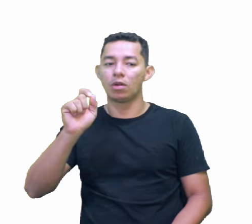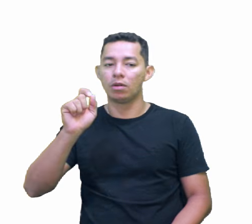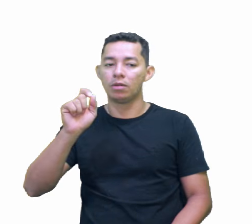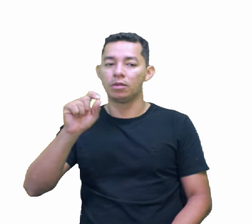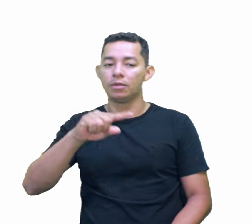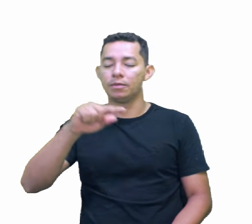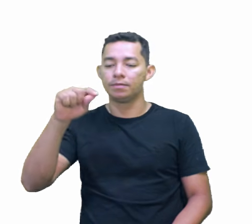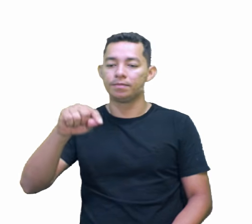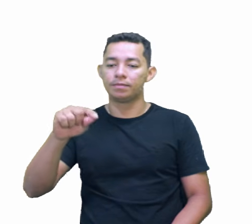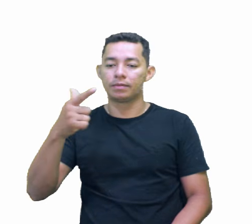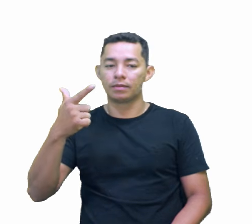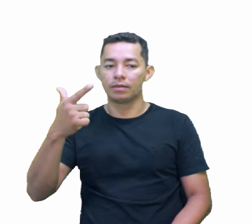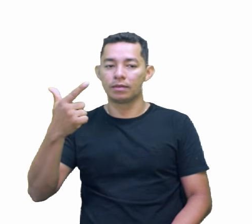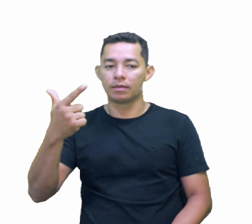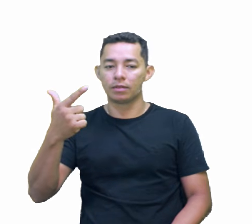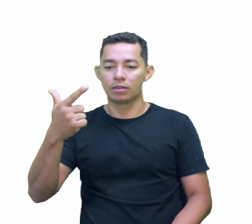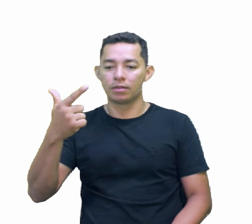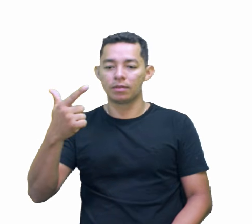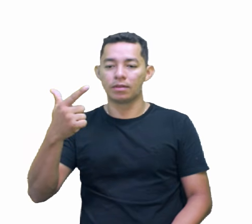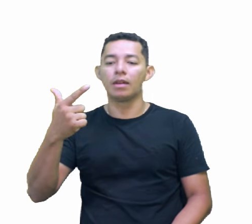os fatores que não têm vida.